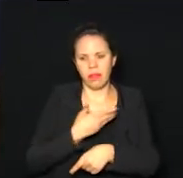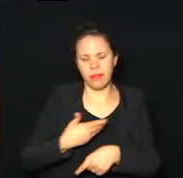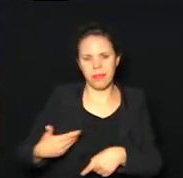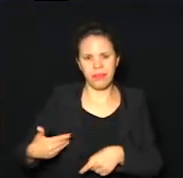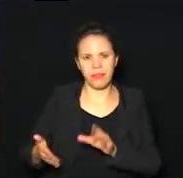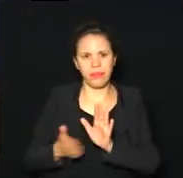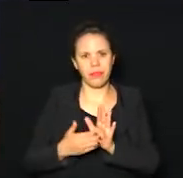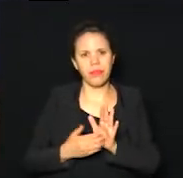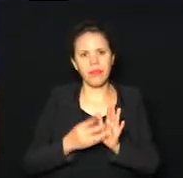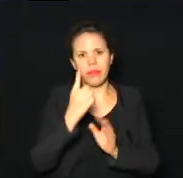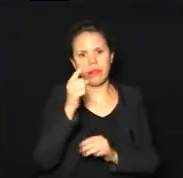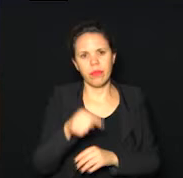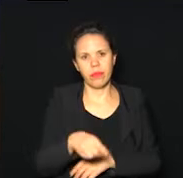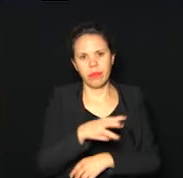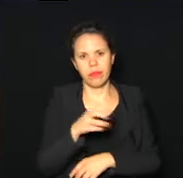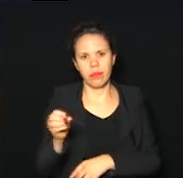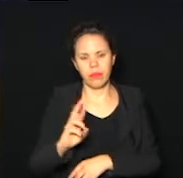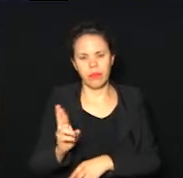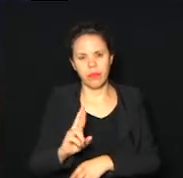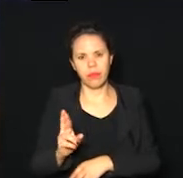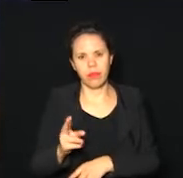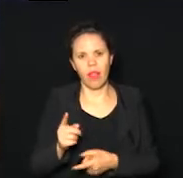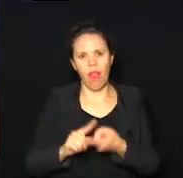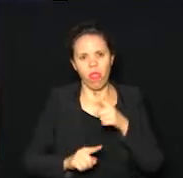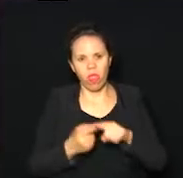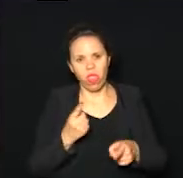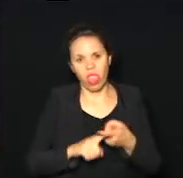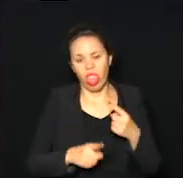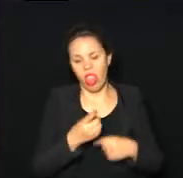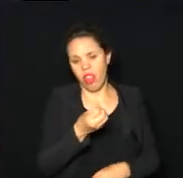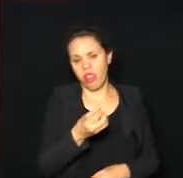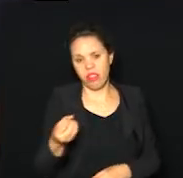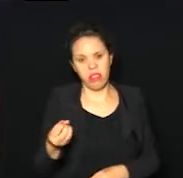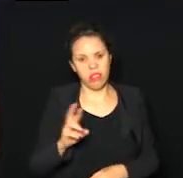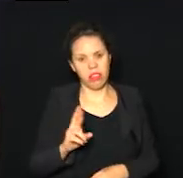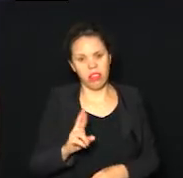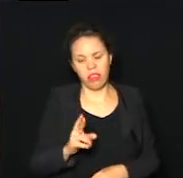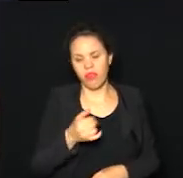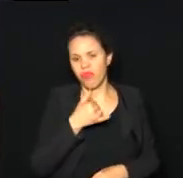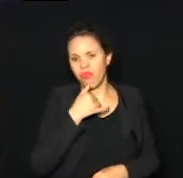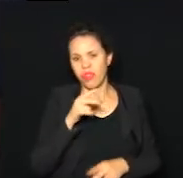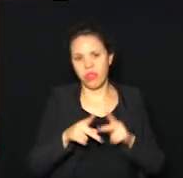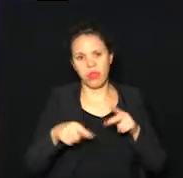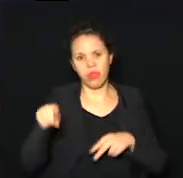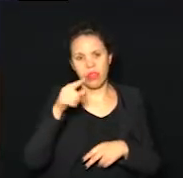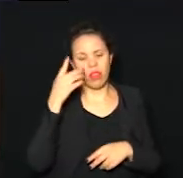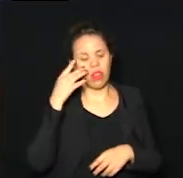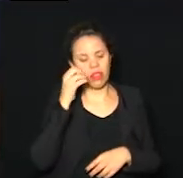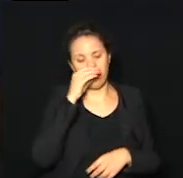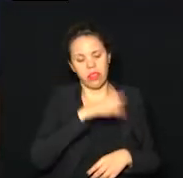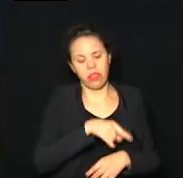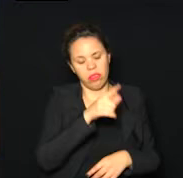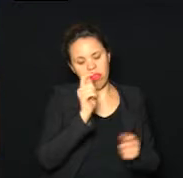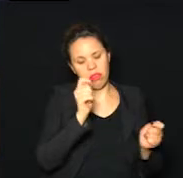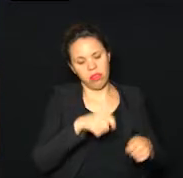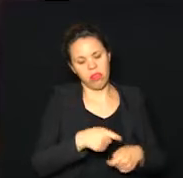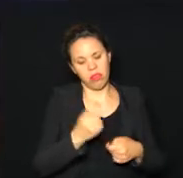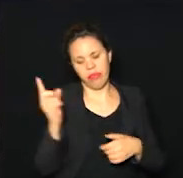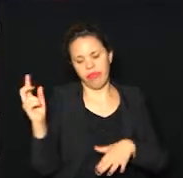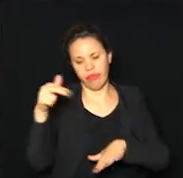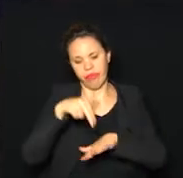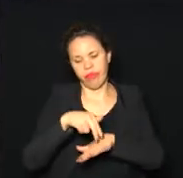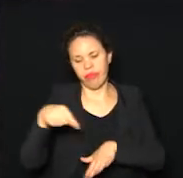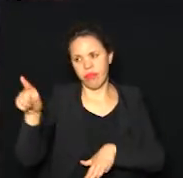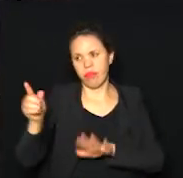propôs R$1.300, e num acordo foi 600. Infelizmente, a população ainda acha que esse imbecil tinha condição de dar lá. Vai